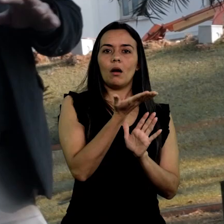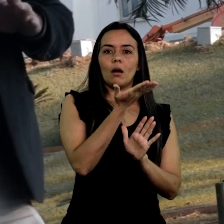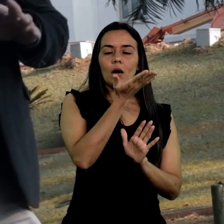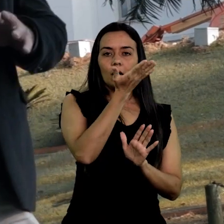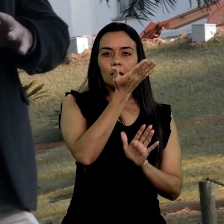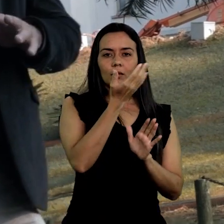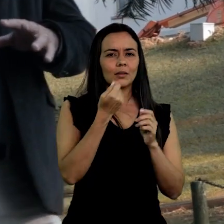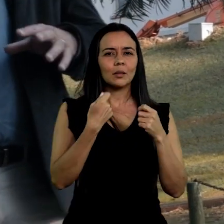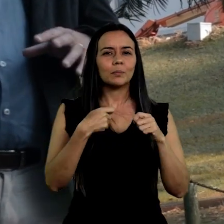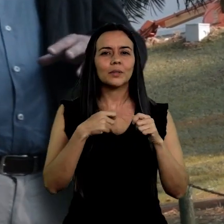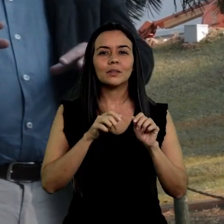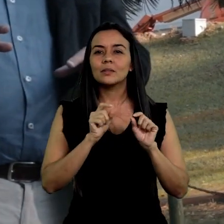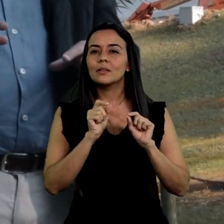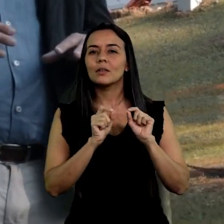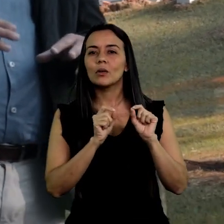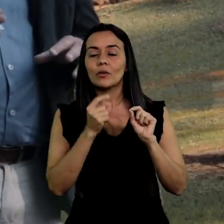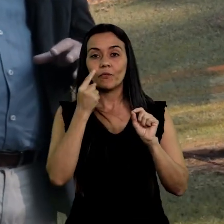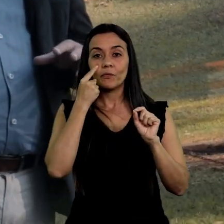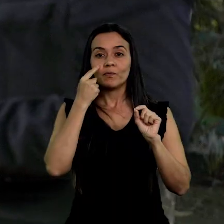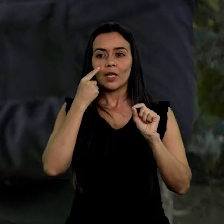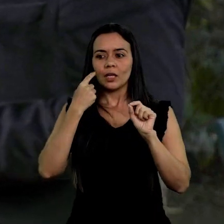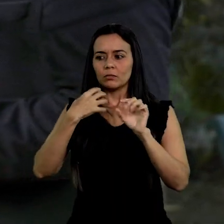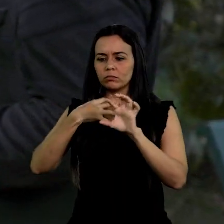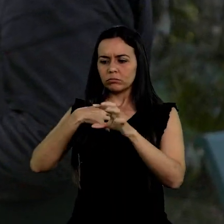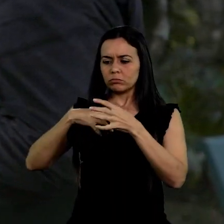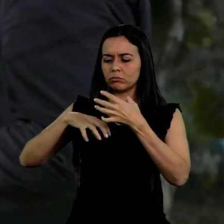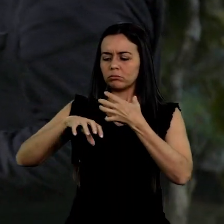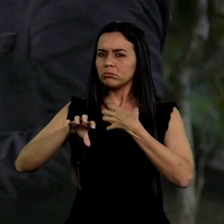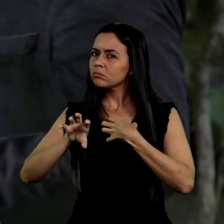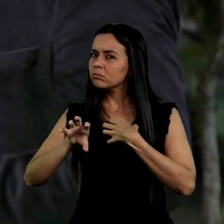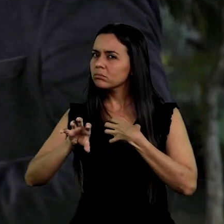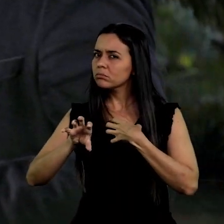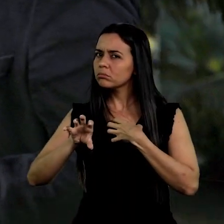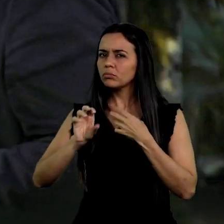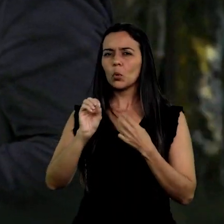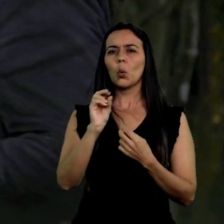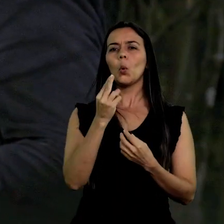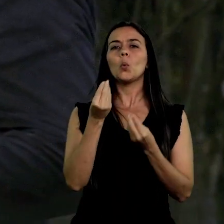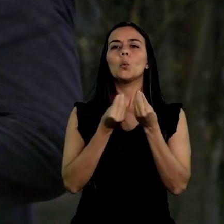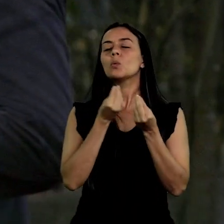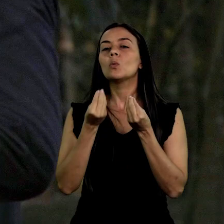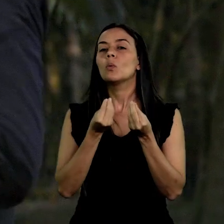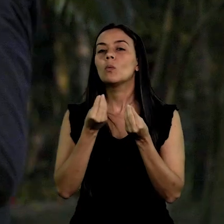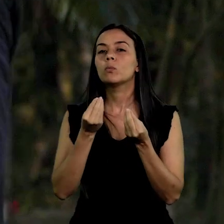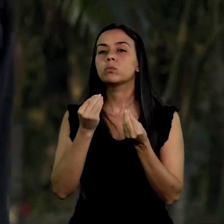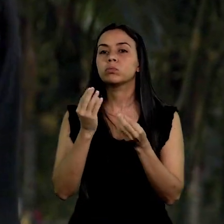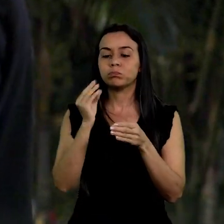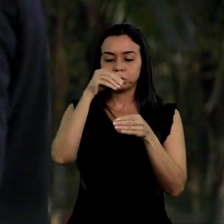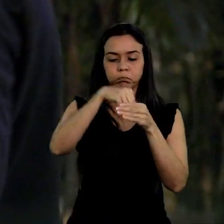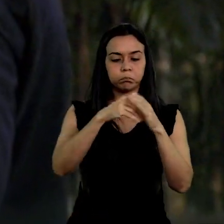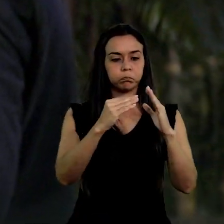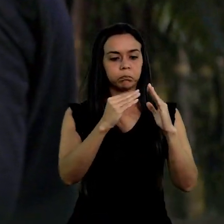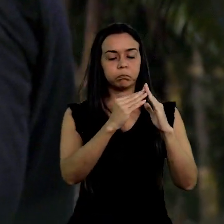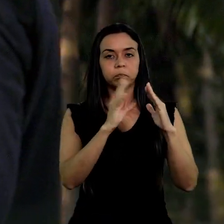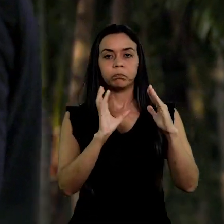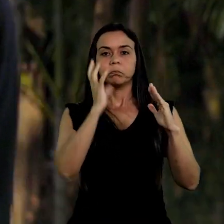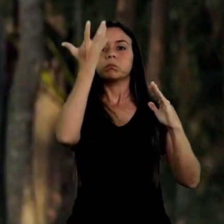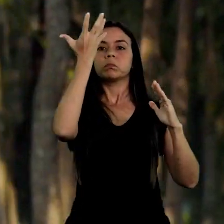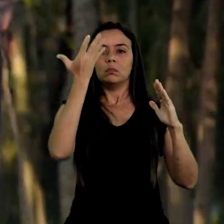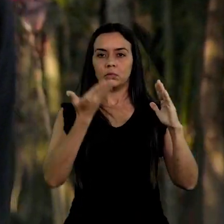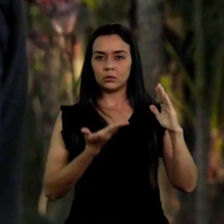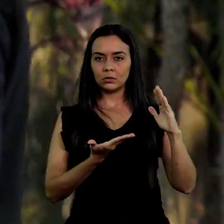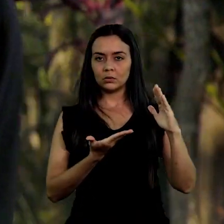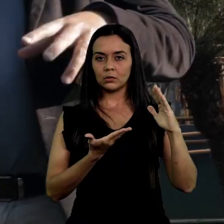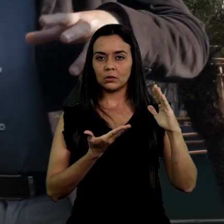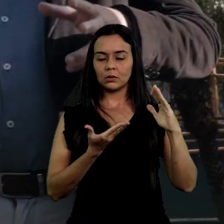seria a sublimação, né? Ou o altruísmo, né? Seria uma reação social ideal, né?